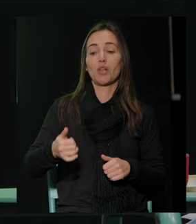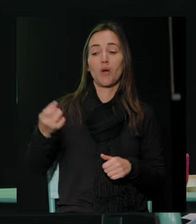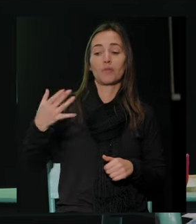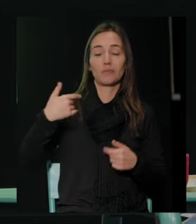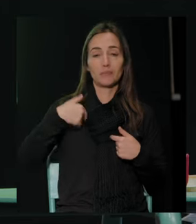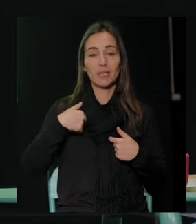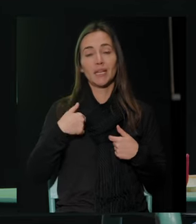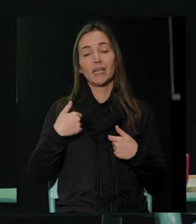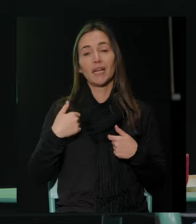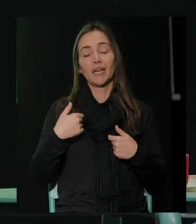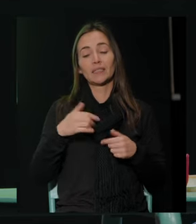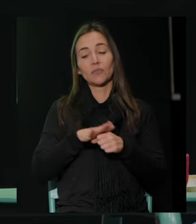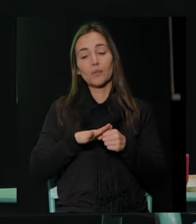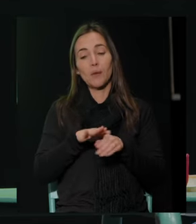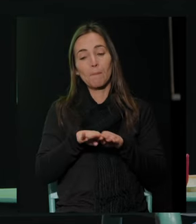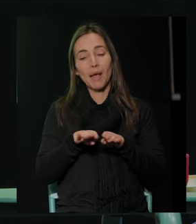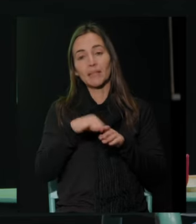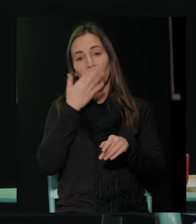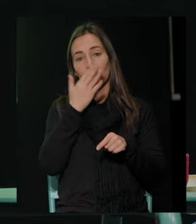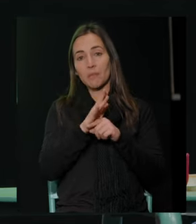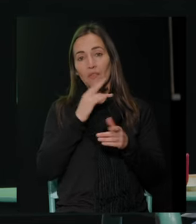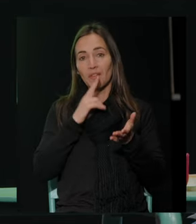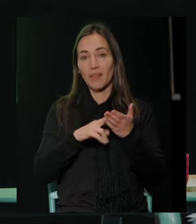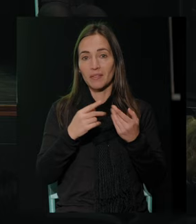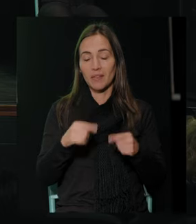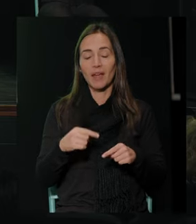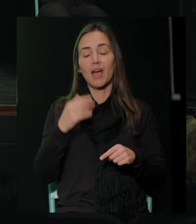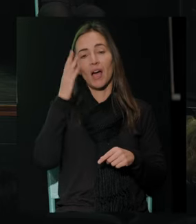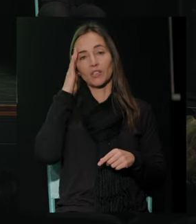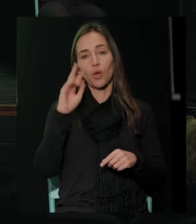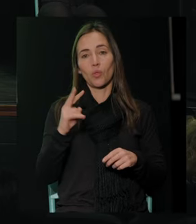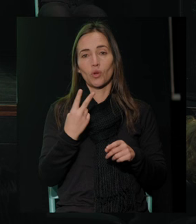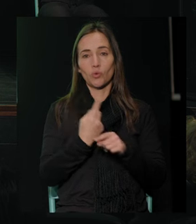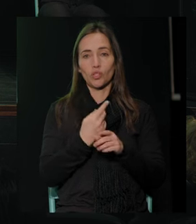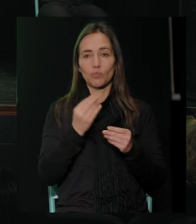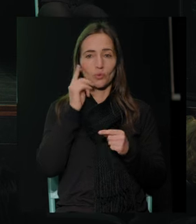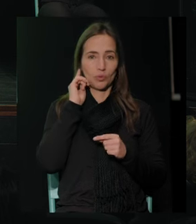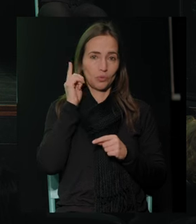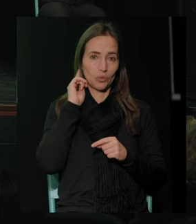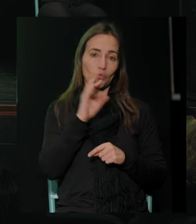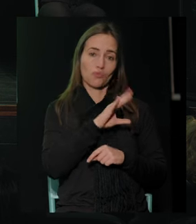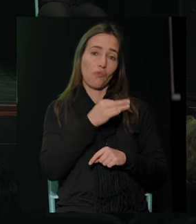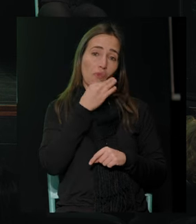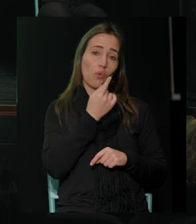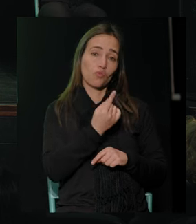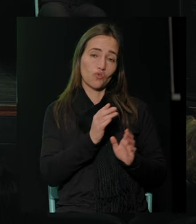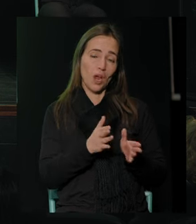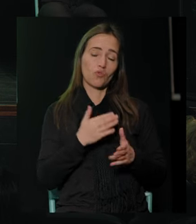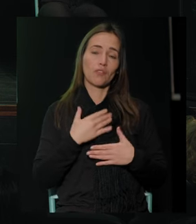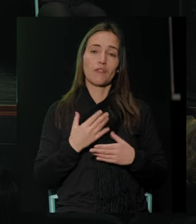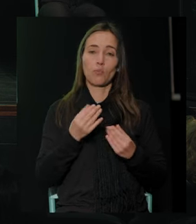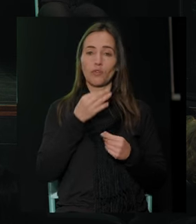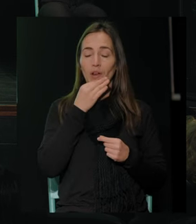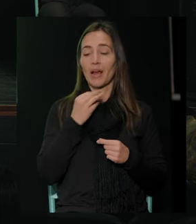questões práticas ou dos exemplos concretos que já existem, mas eu acho que há aqui dois elementos muito importantes, e o João já referiu um ponto que eu queria muito falar,